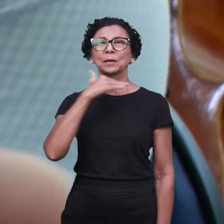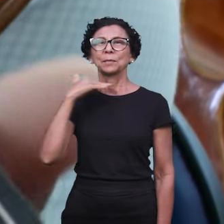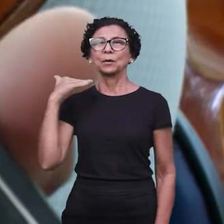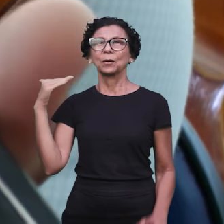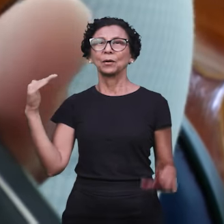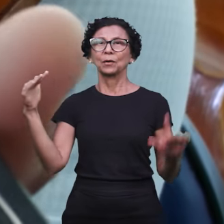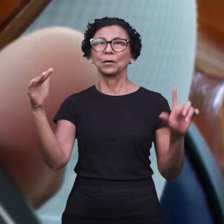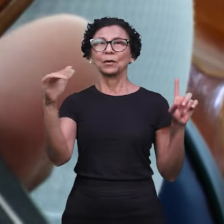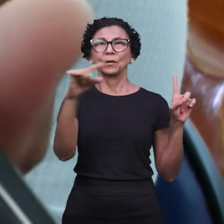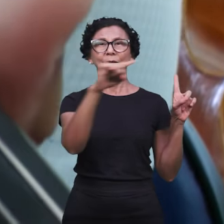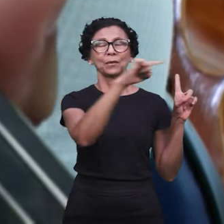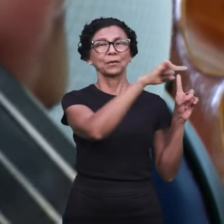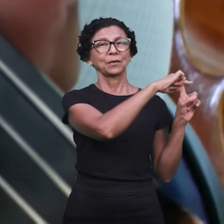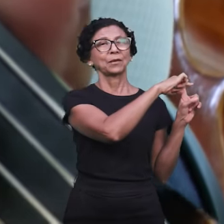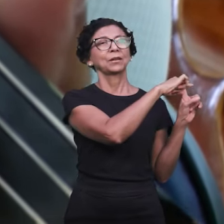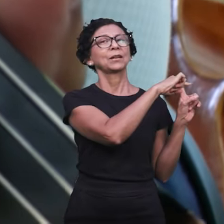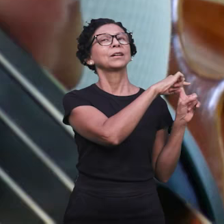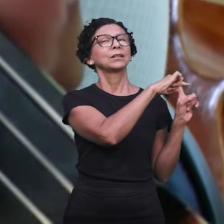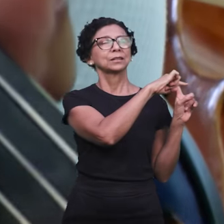que a própria